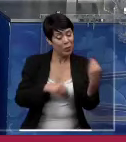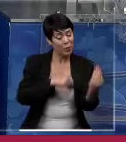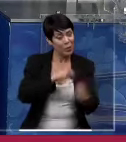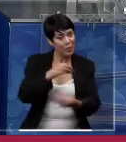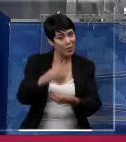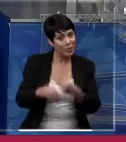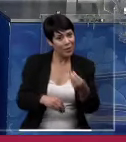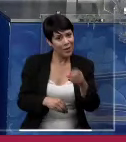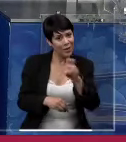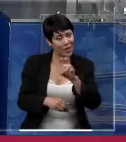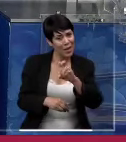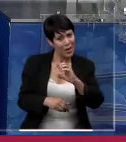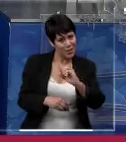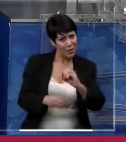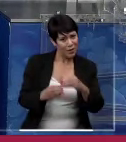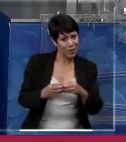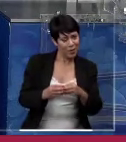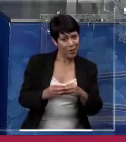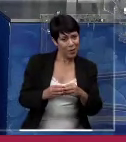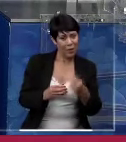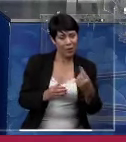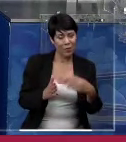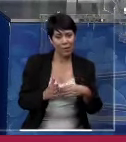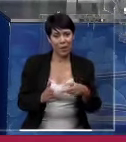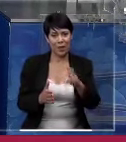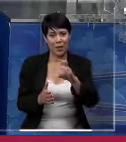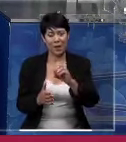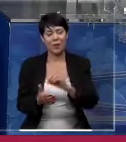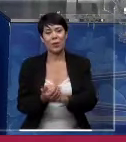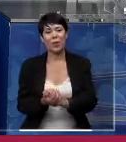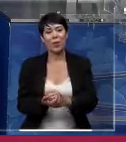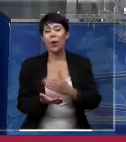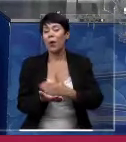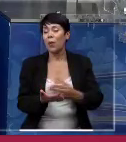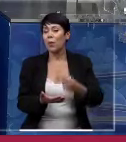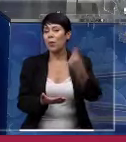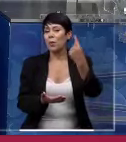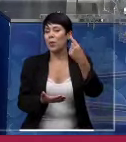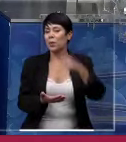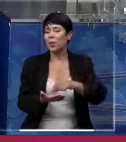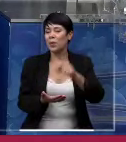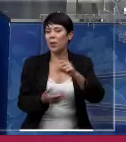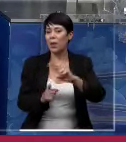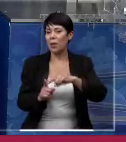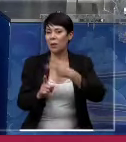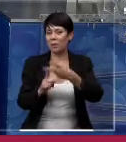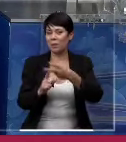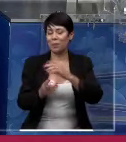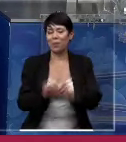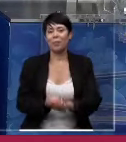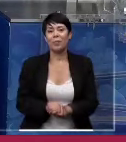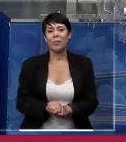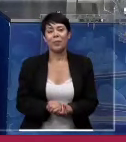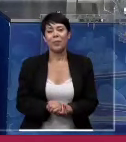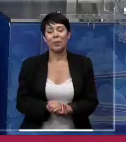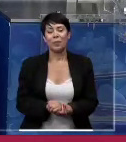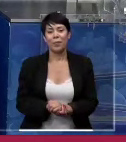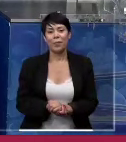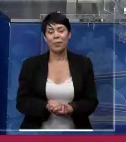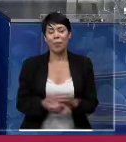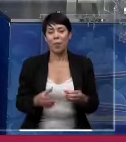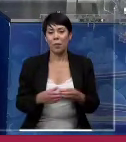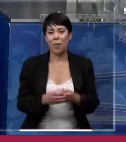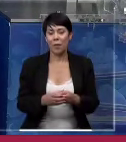embaralhando 50 bolas numeradas de 01 a 50. Começou o primeiro sorteio da Dupla Cena. Bola